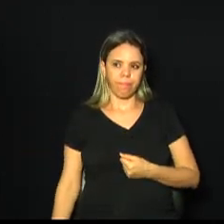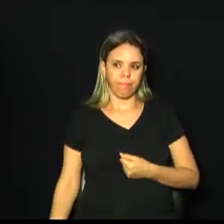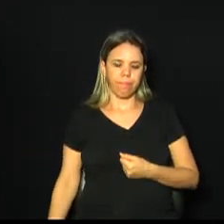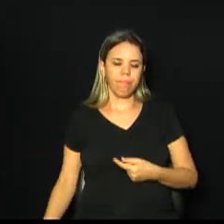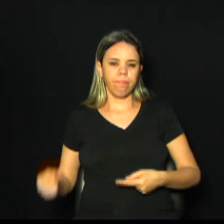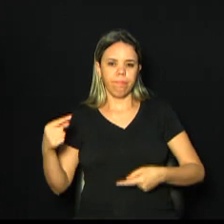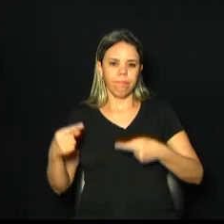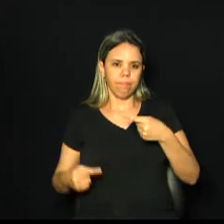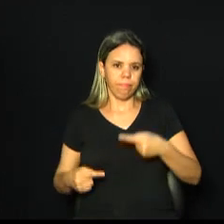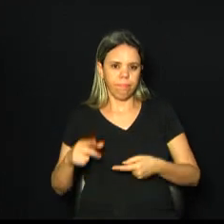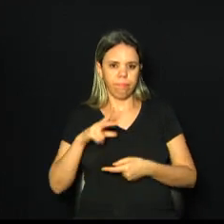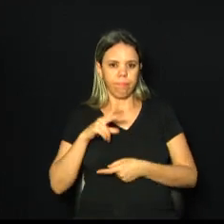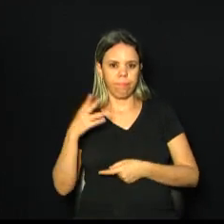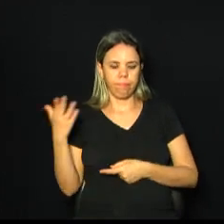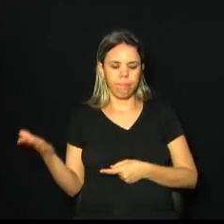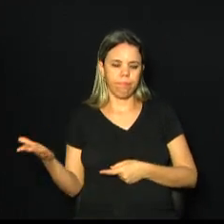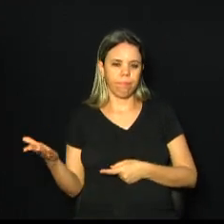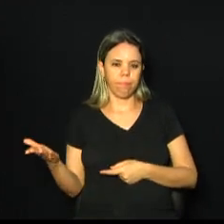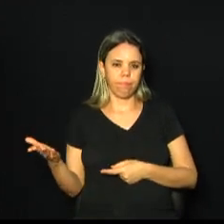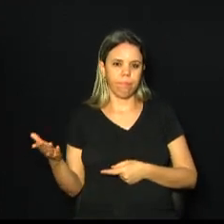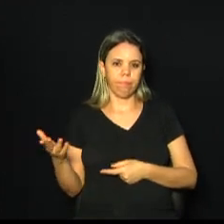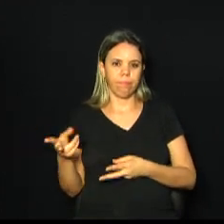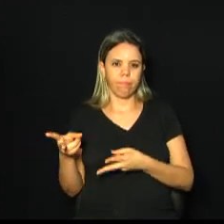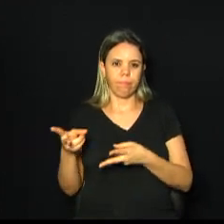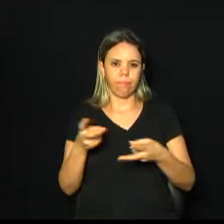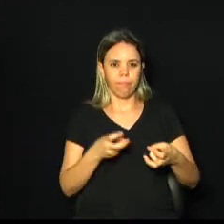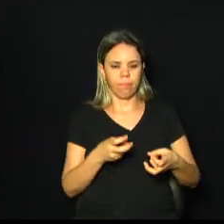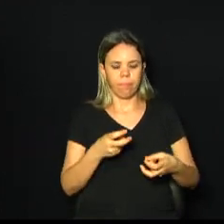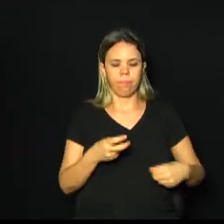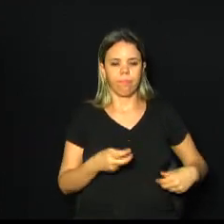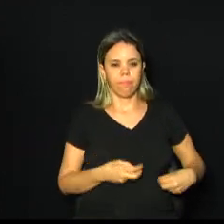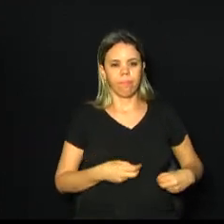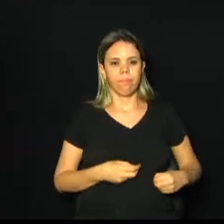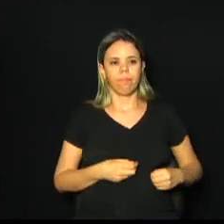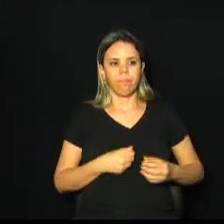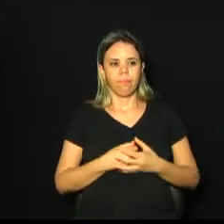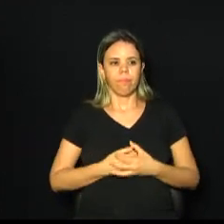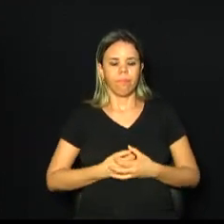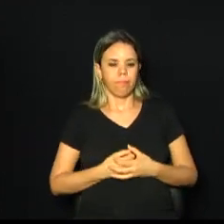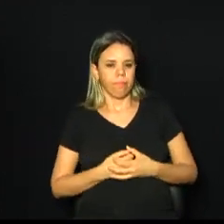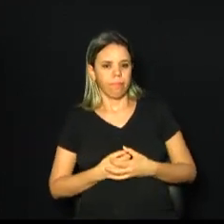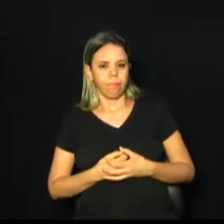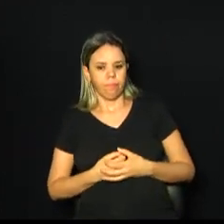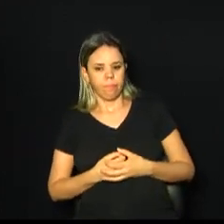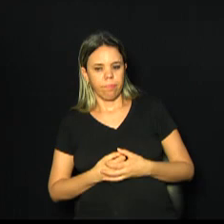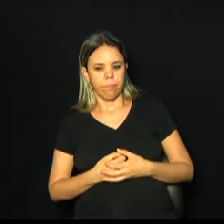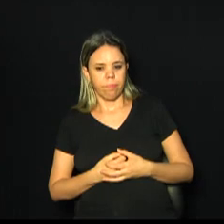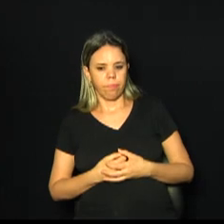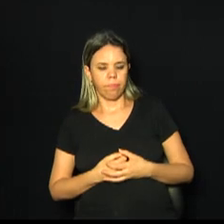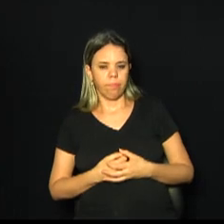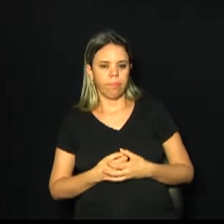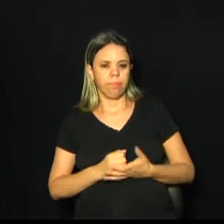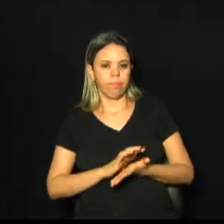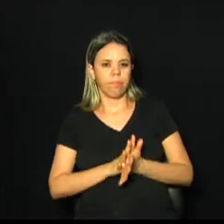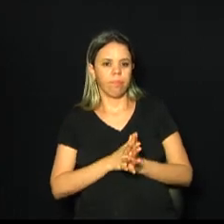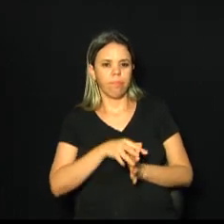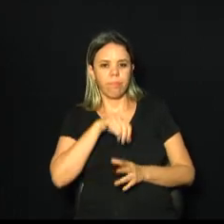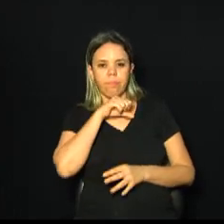de privacidade, a gente identifica que uma política de privacidade mal feita